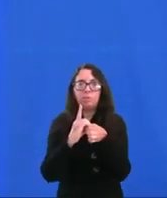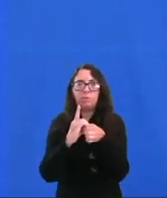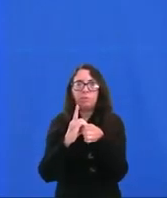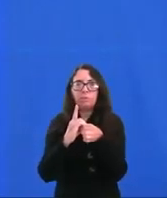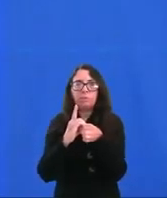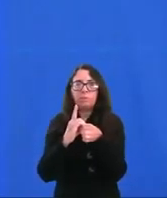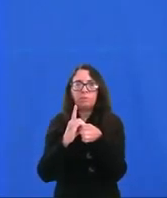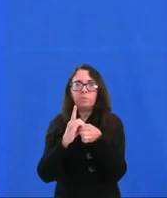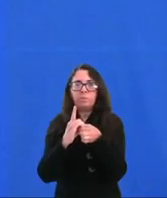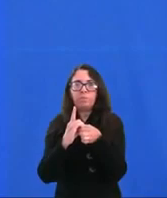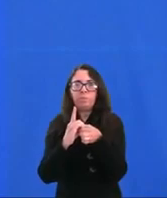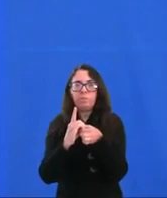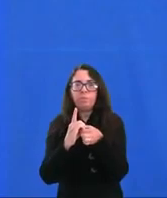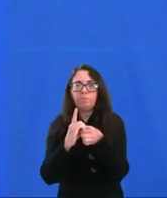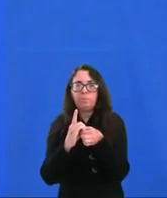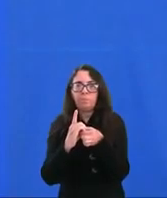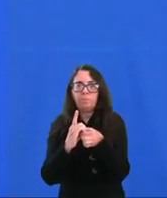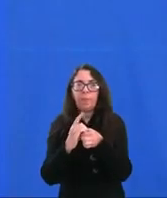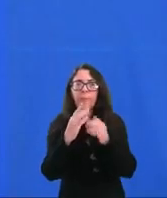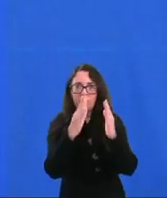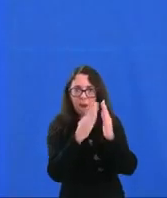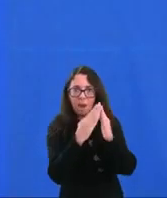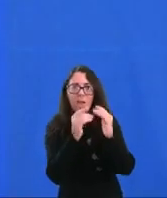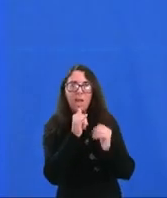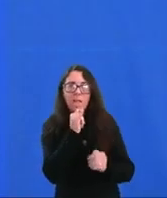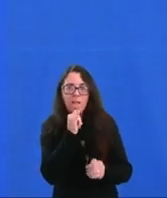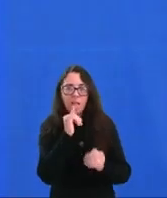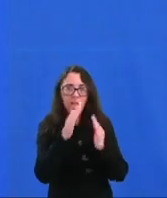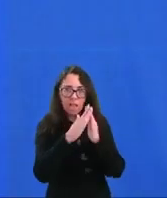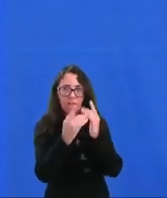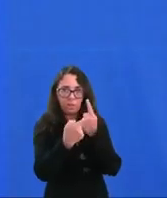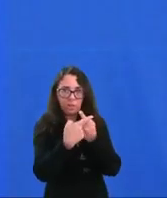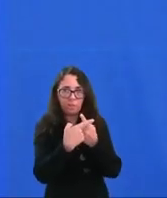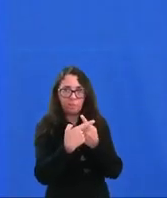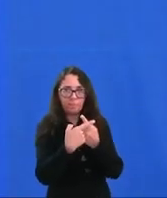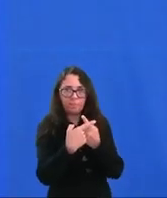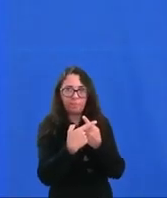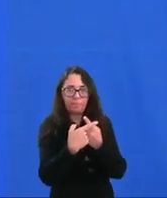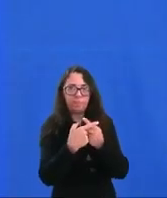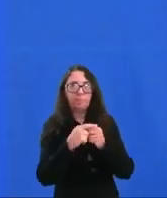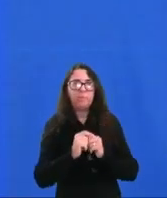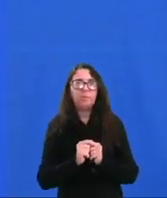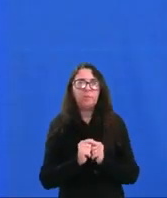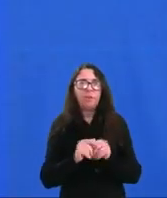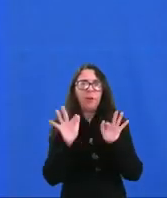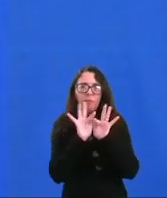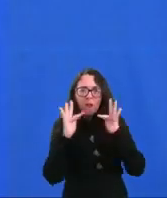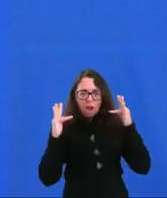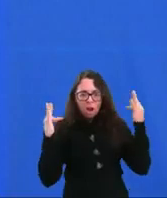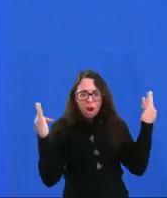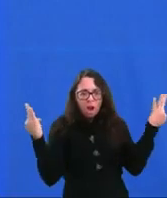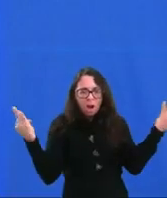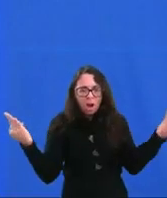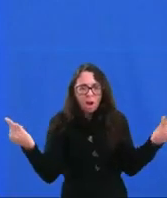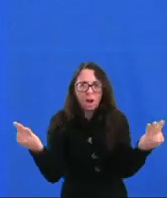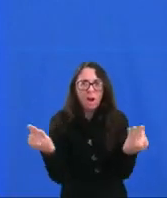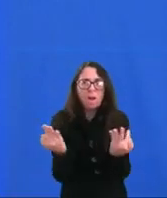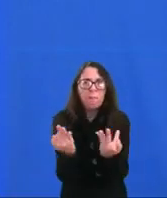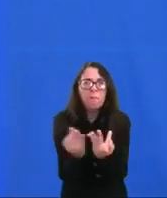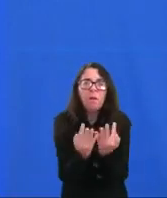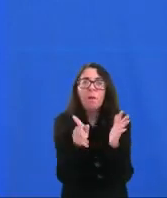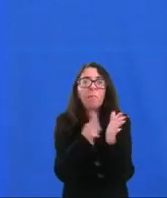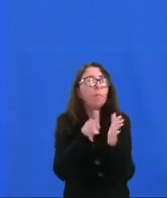haver grupos. Nós todos temos nossa importância, os nossos talentos dados por